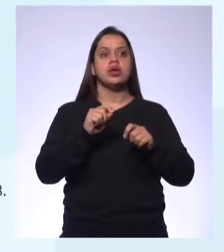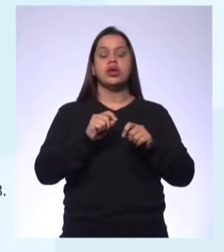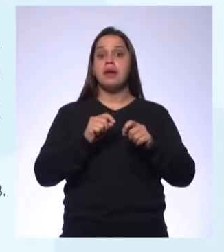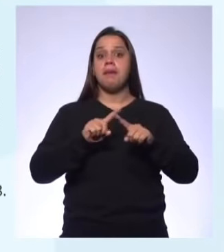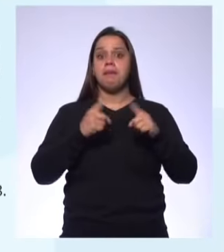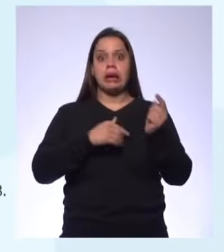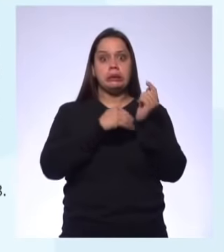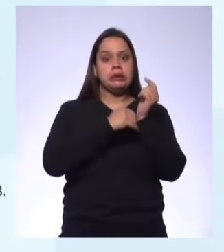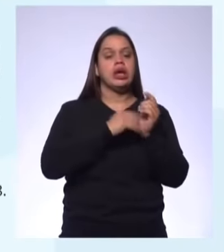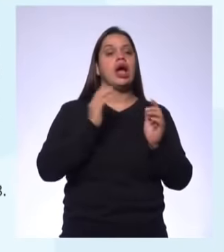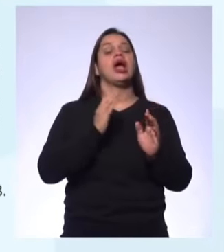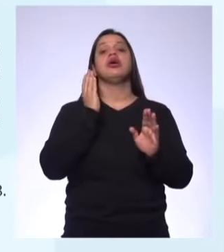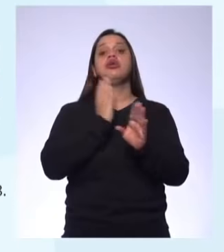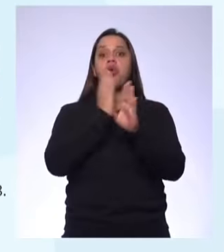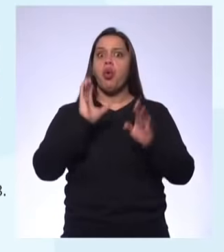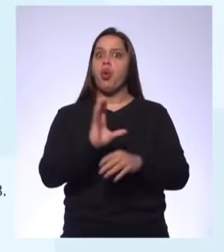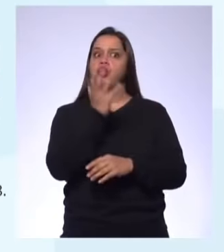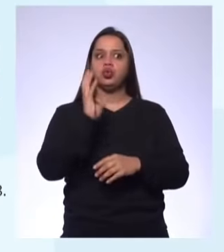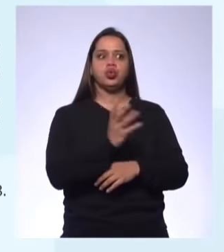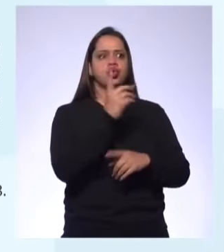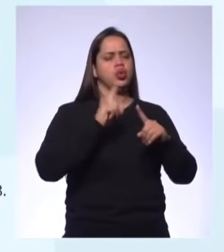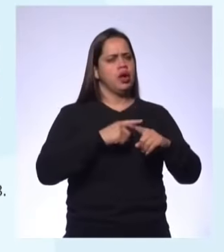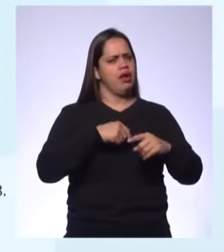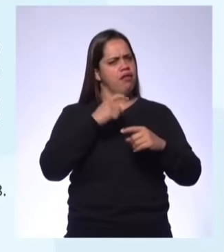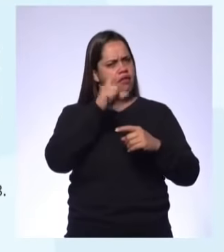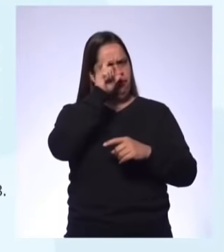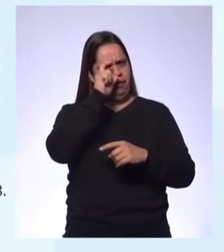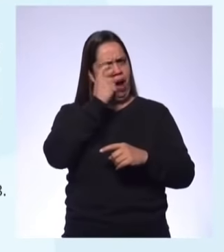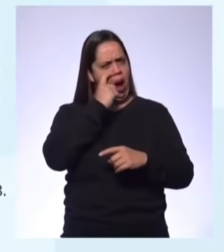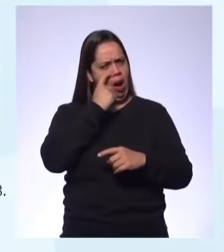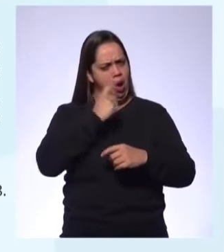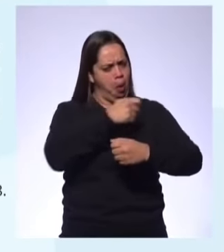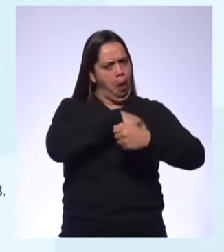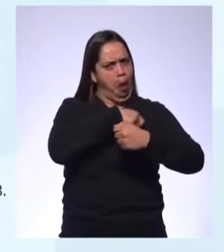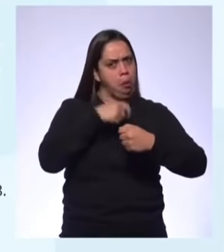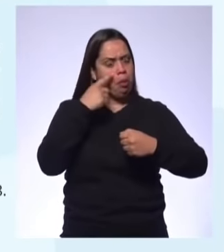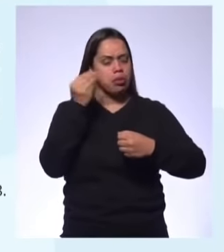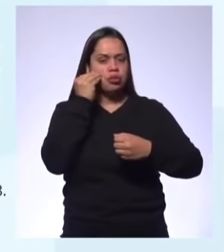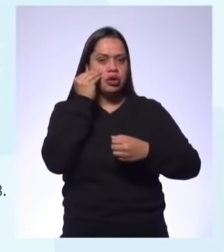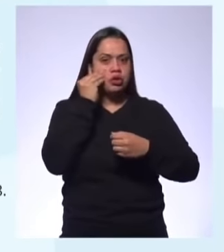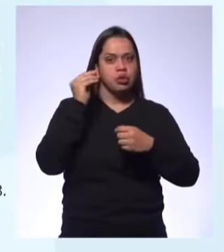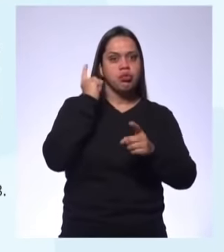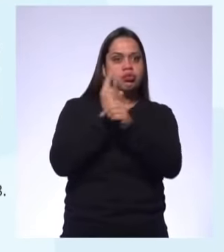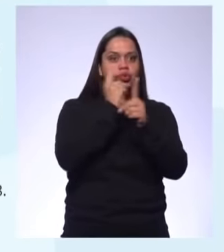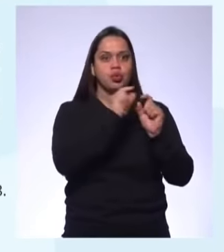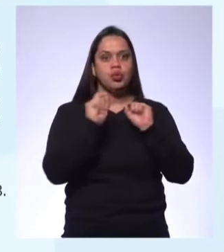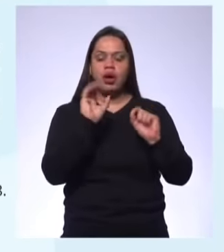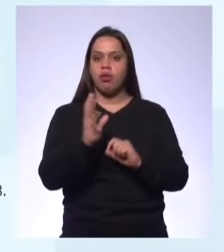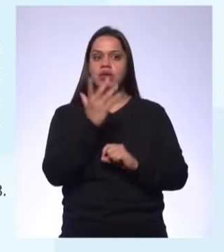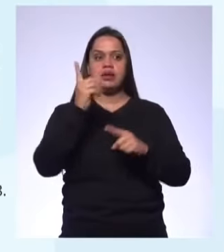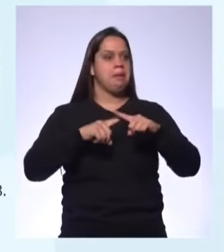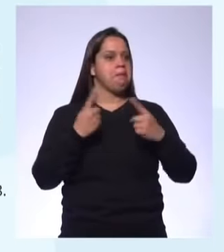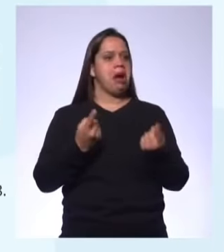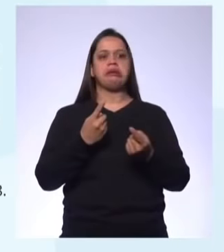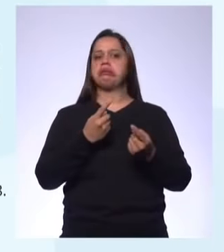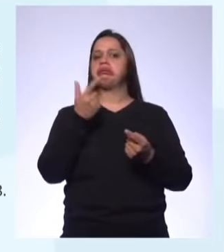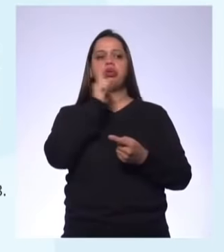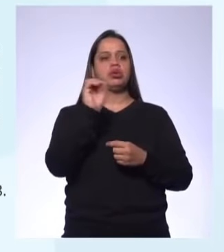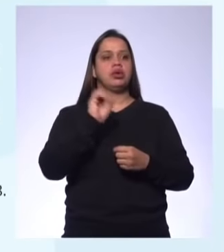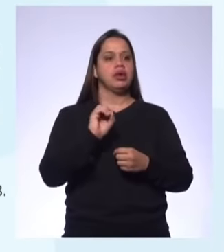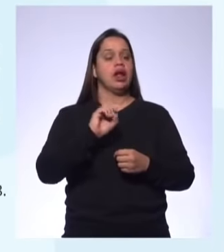mas nenhum deles conseguiu. Quanto à Branquinha, bem, ela teve bastantes pintinhos e